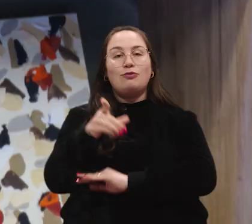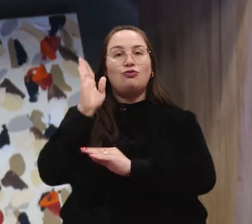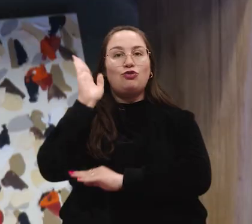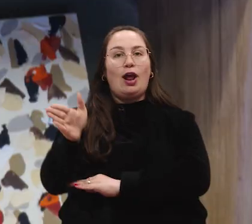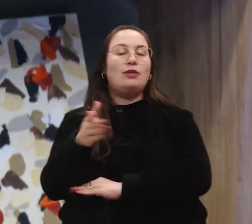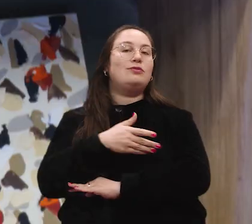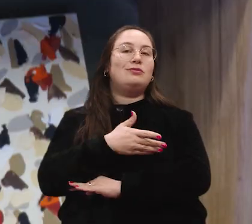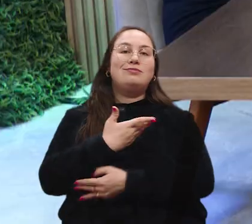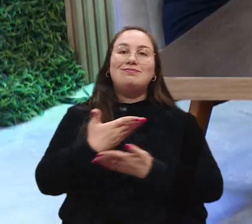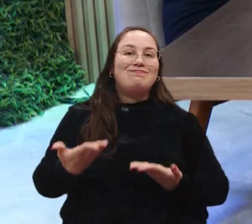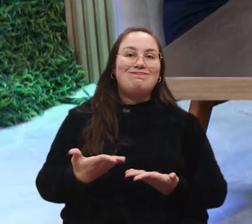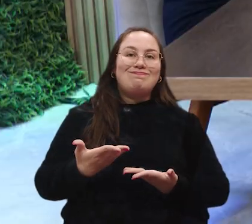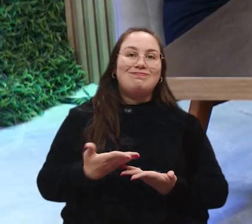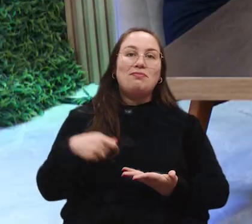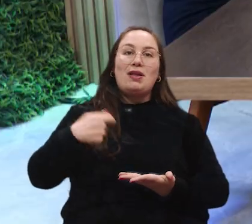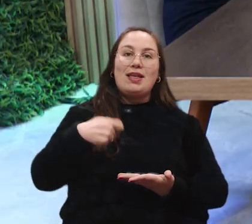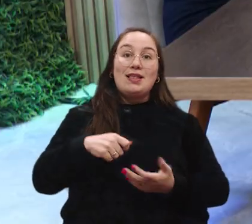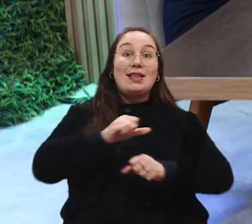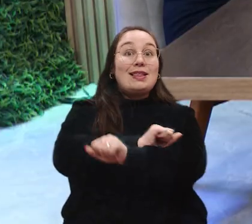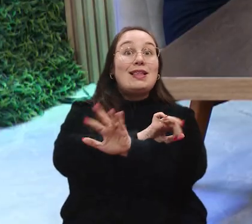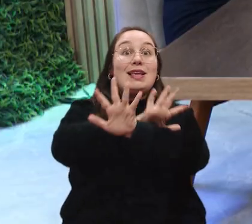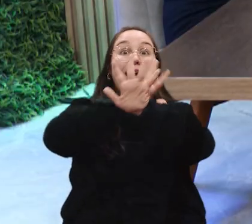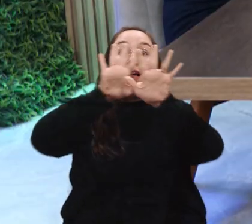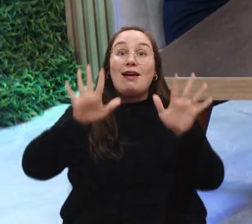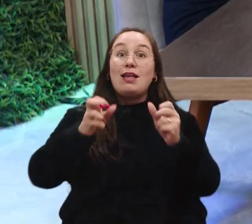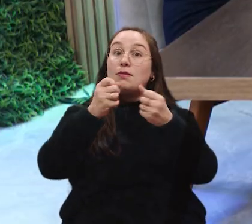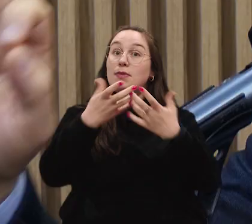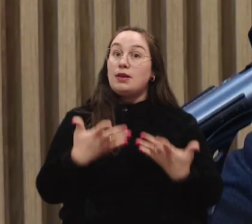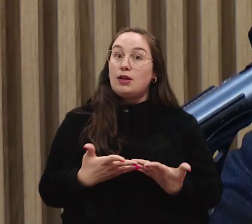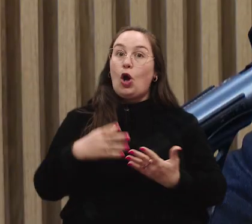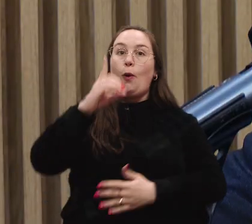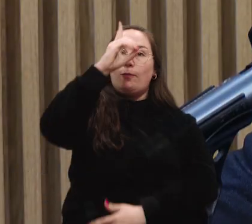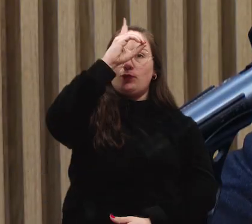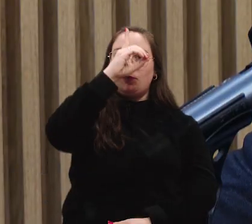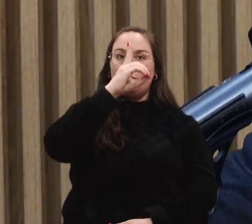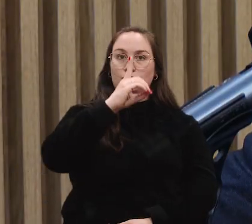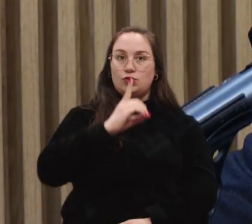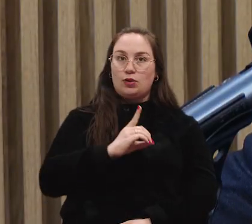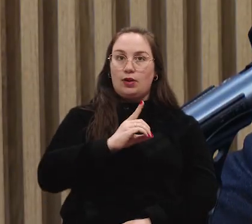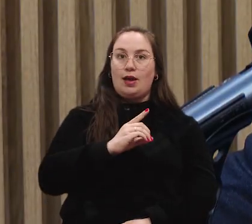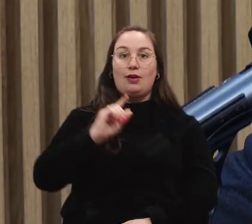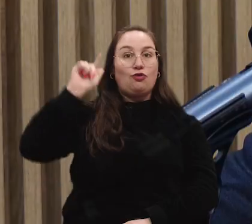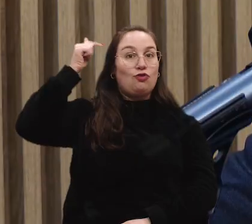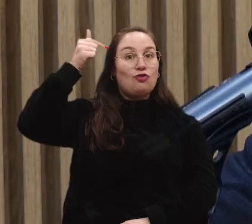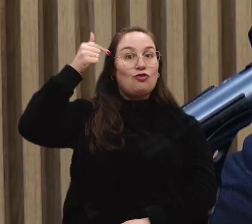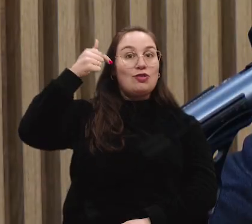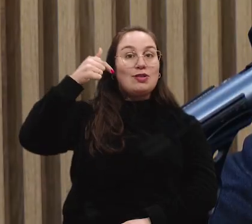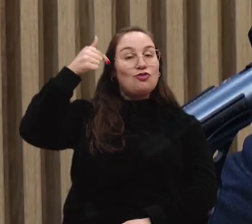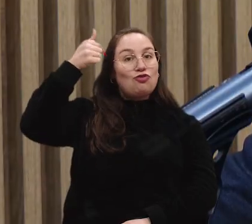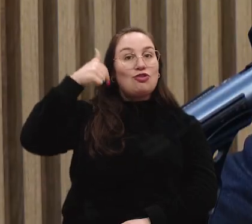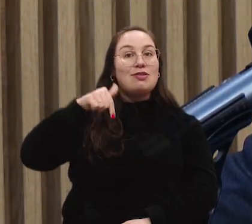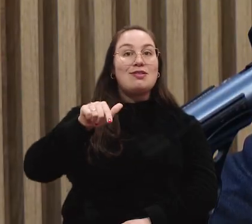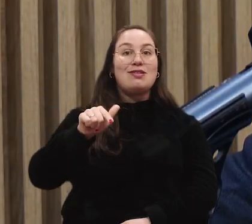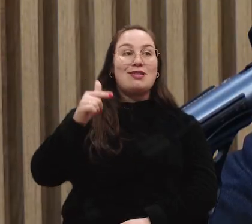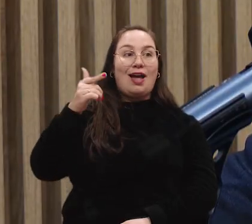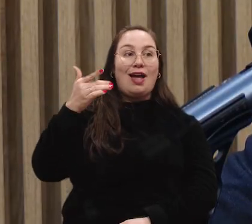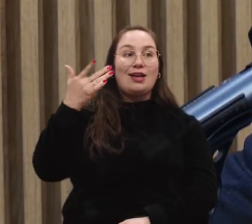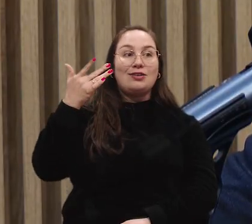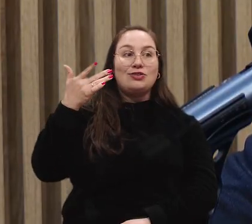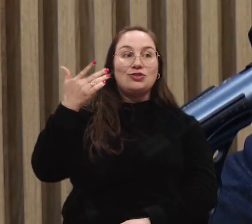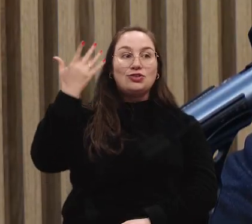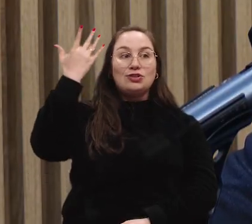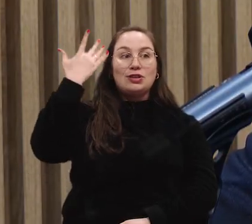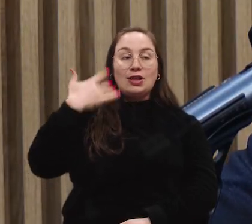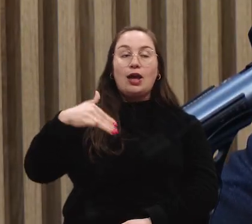bem importante, que é bem preciso que as pessoas tenham clareza disso. O direito de 7 dias, que é o direito de arrependimento,